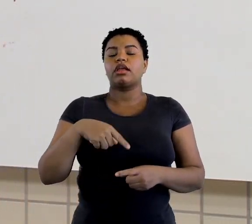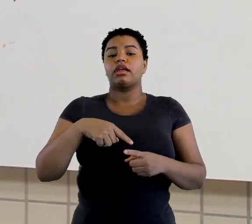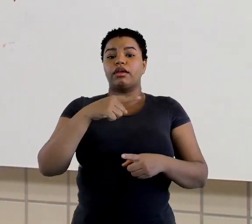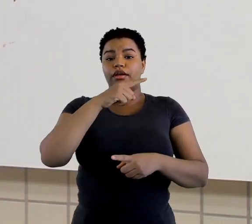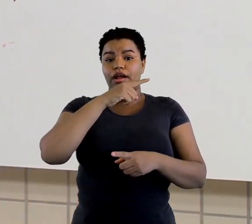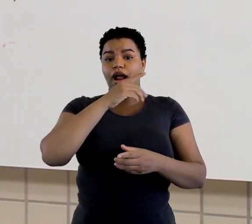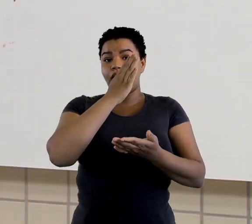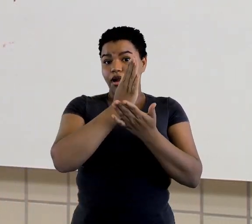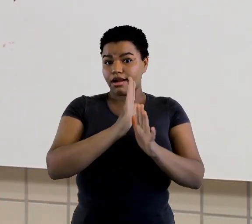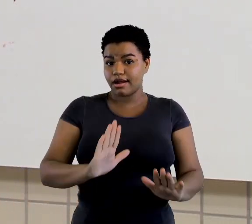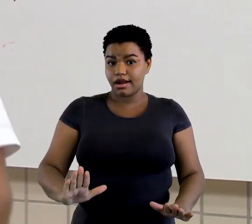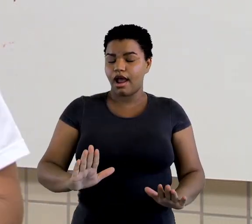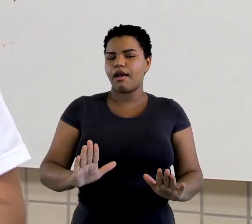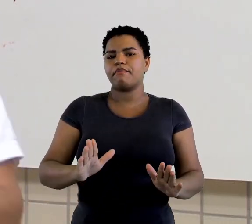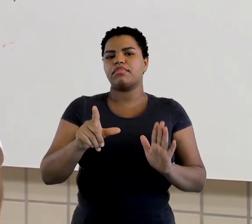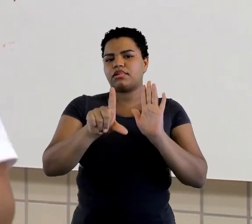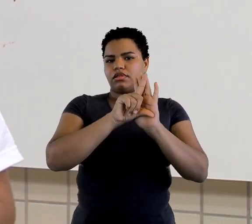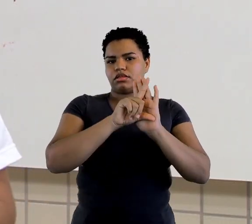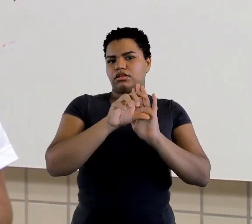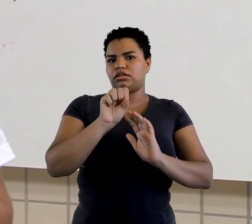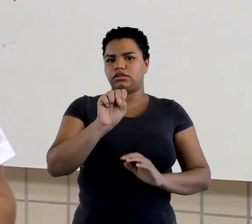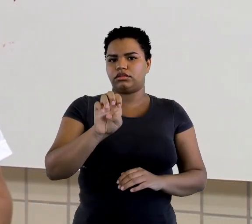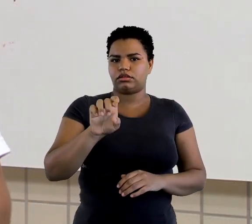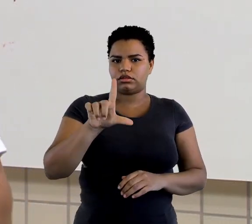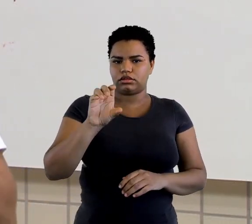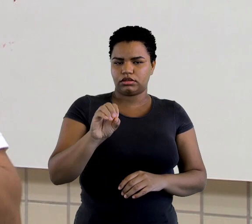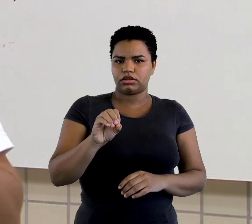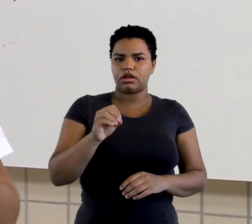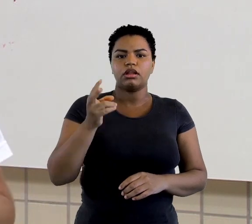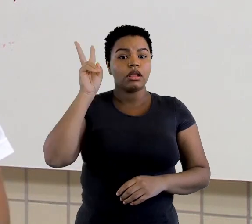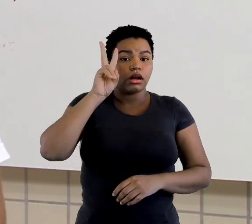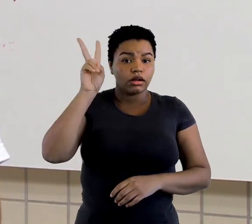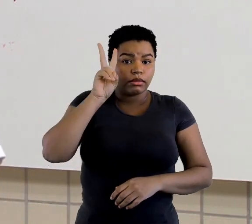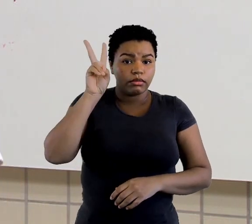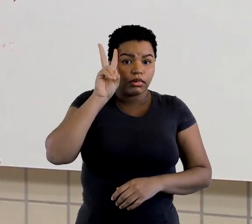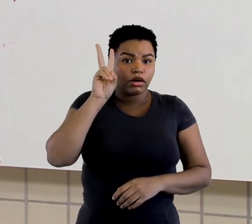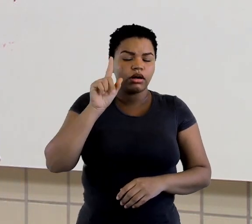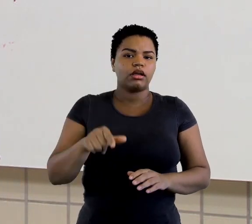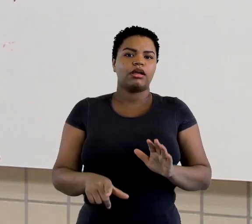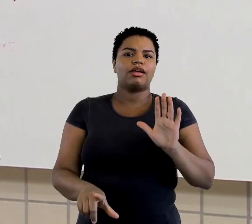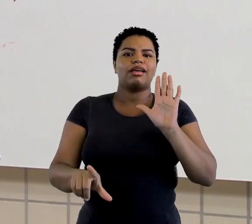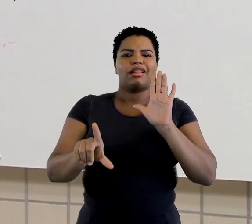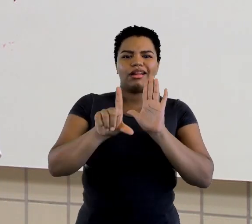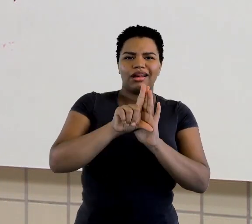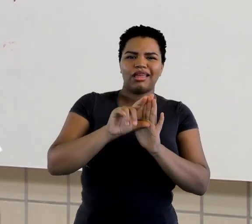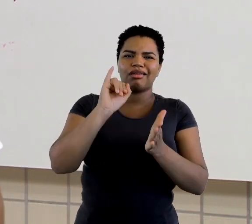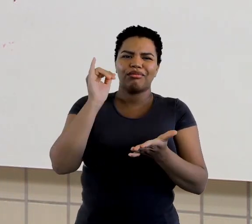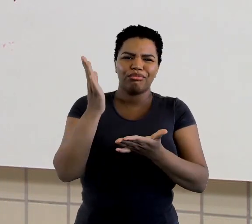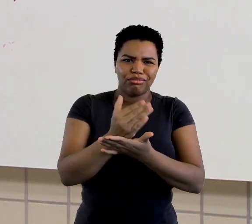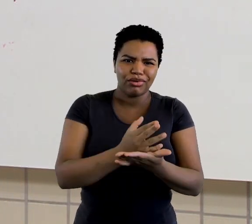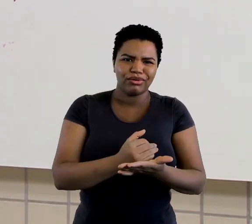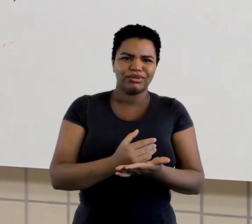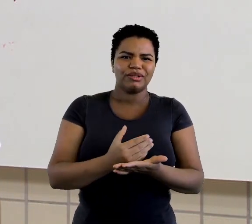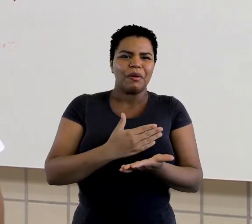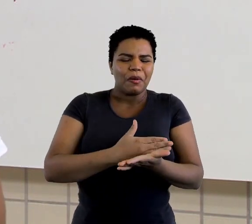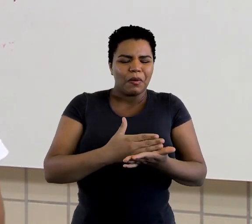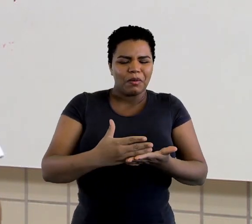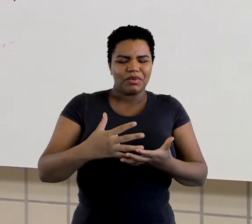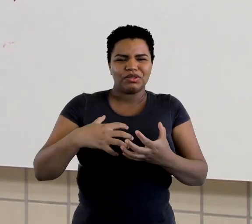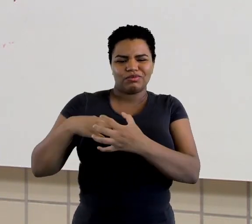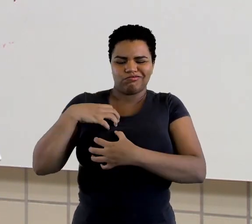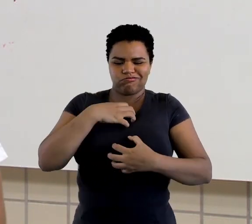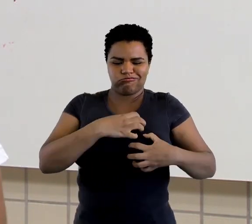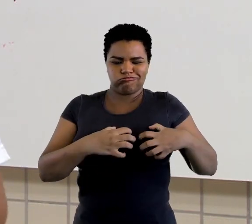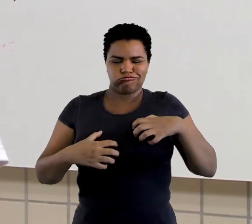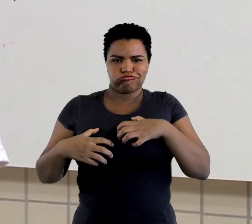queridos, que essas leis, esses impostos começaram a gerar um desconforto e uma insatisfação dos colonos